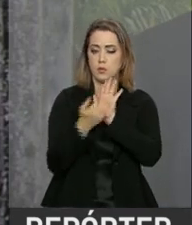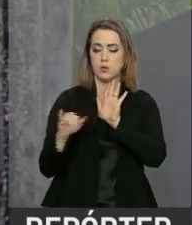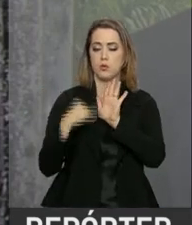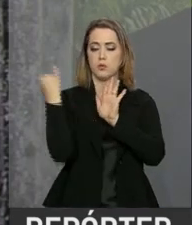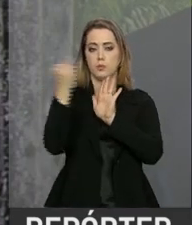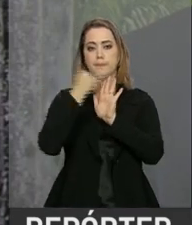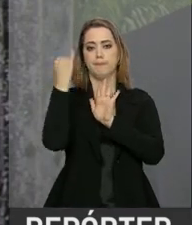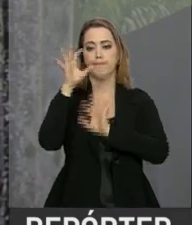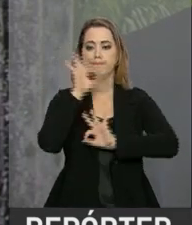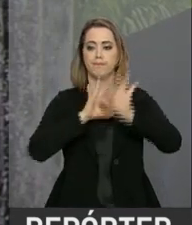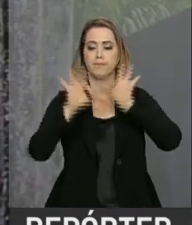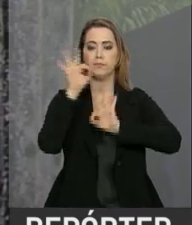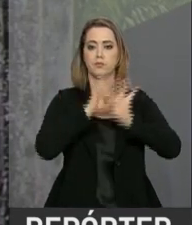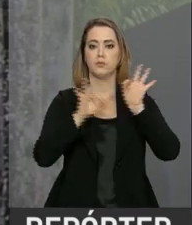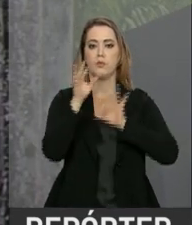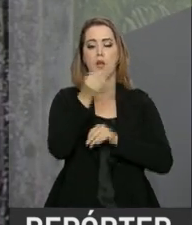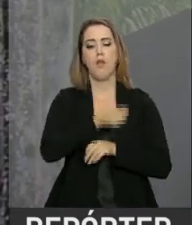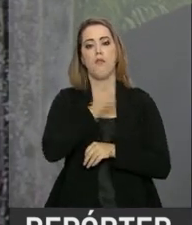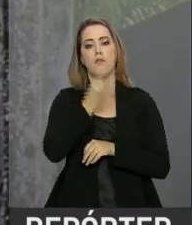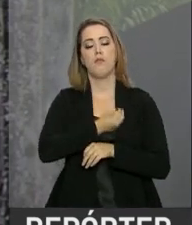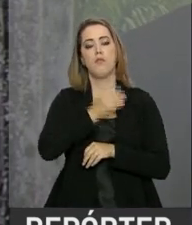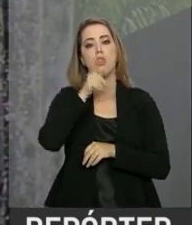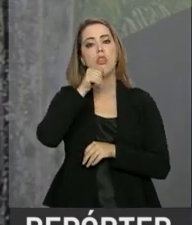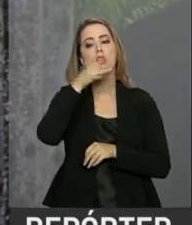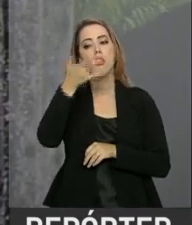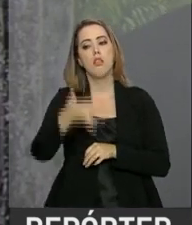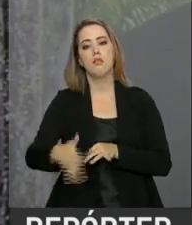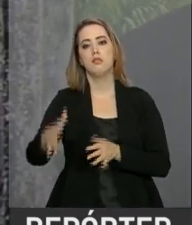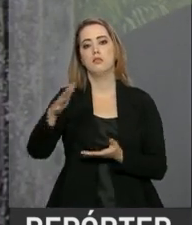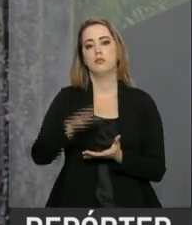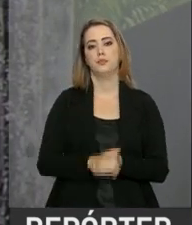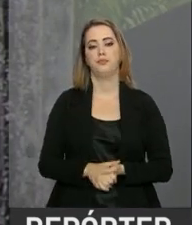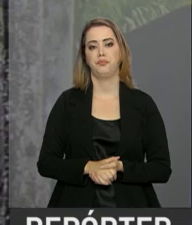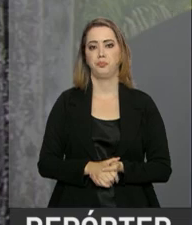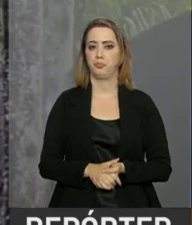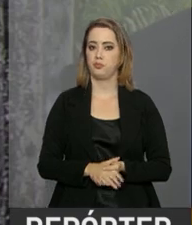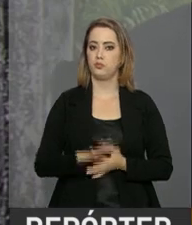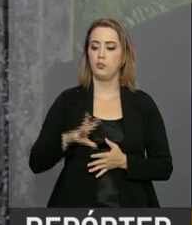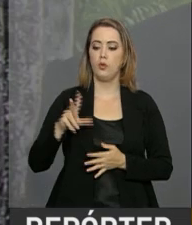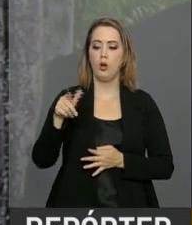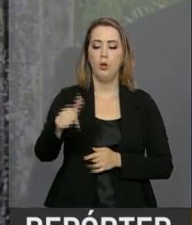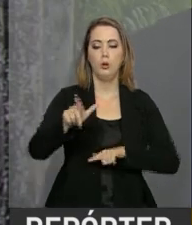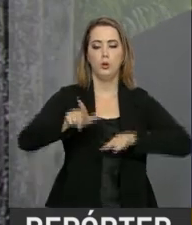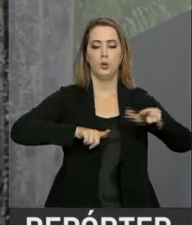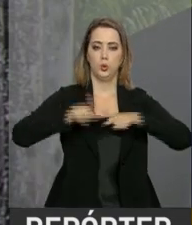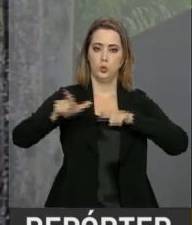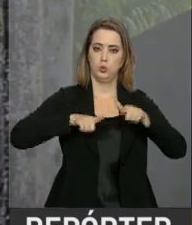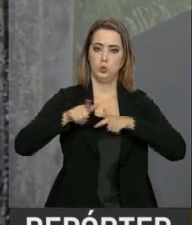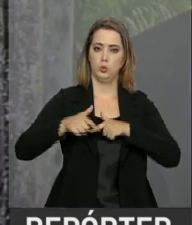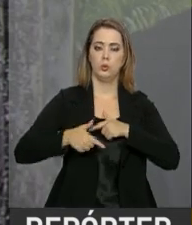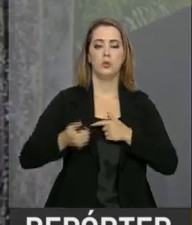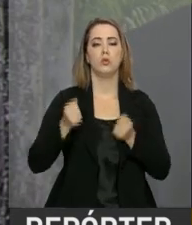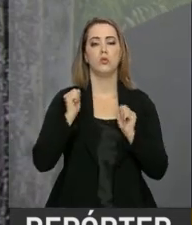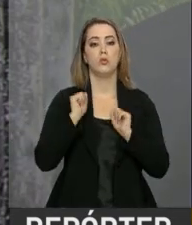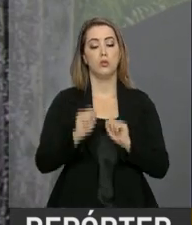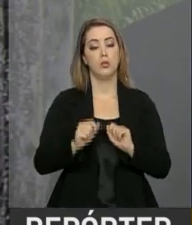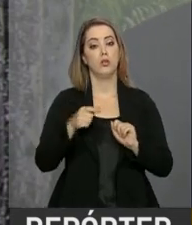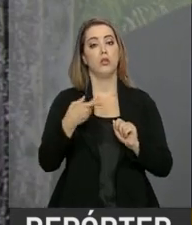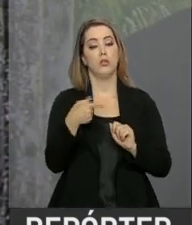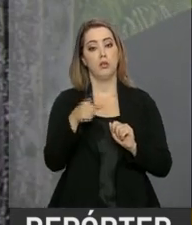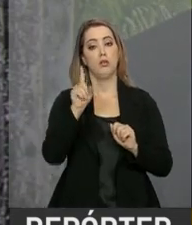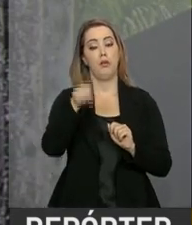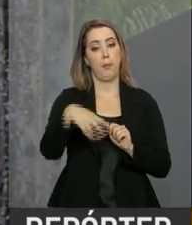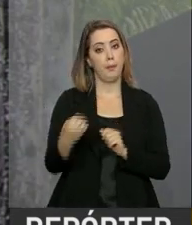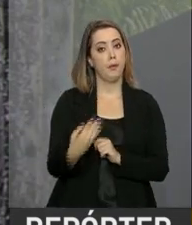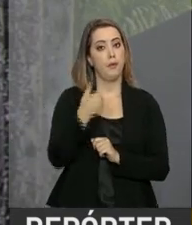importância de se preservar a vida marinha qualquer ação positiva como é o caso da criação desse Santuário da baleia ela